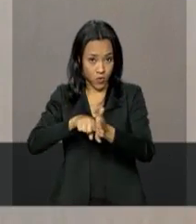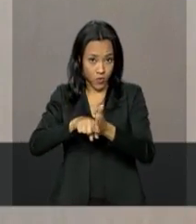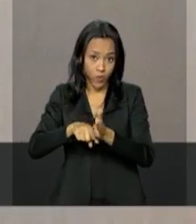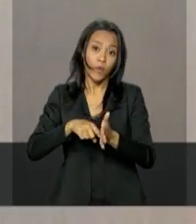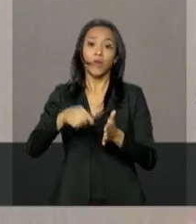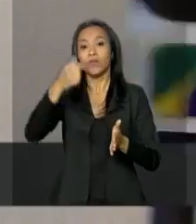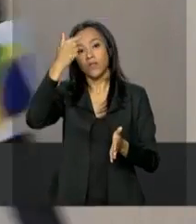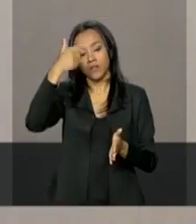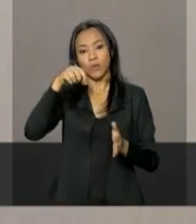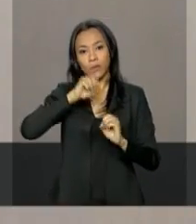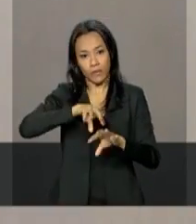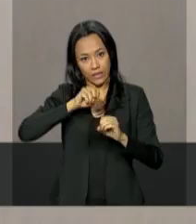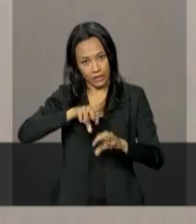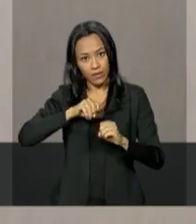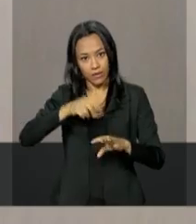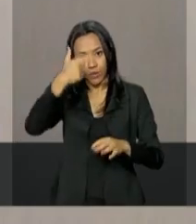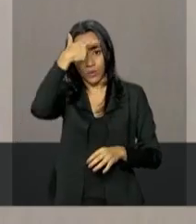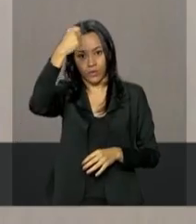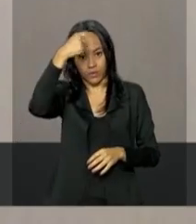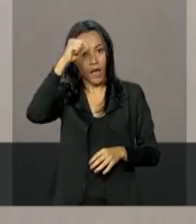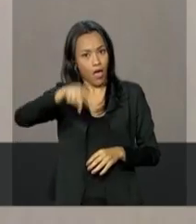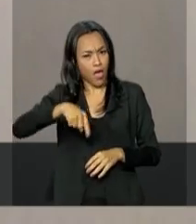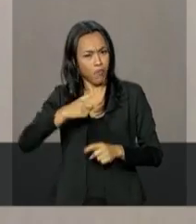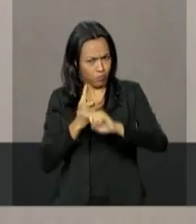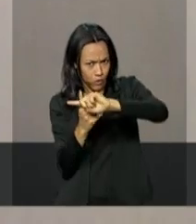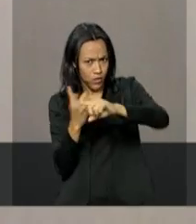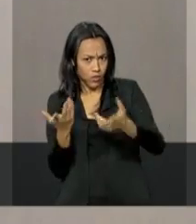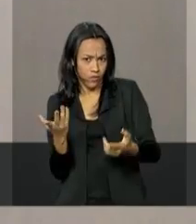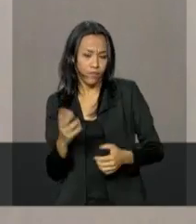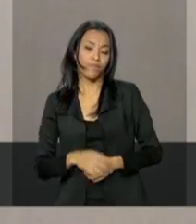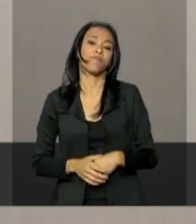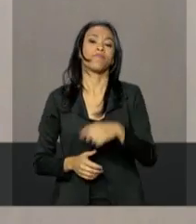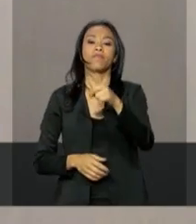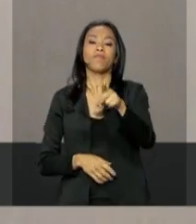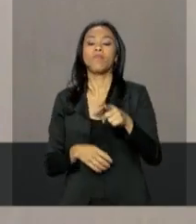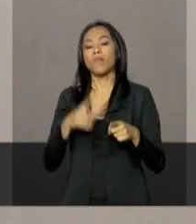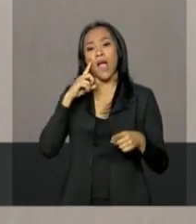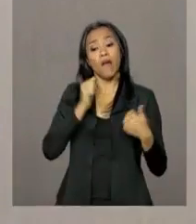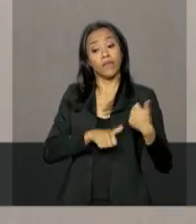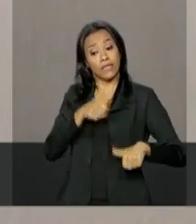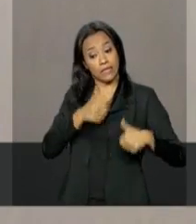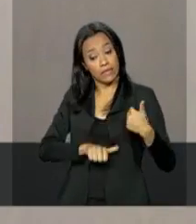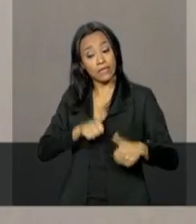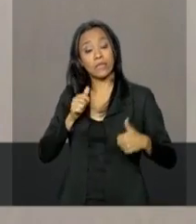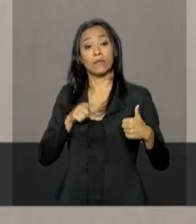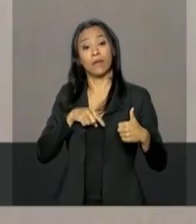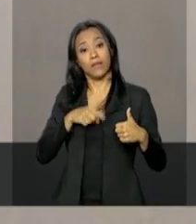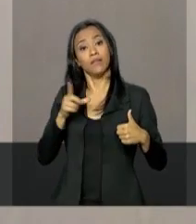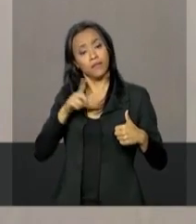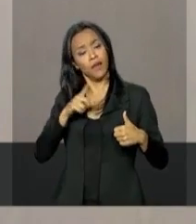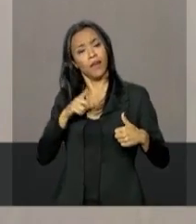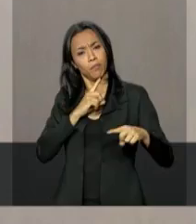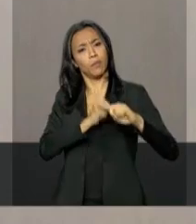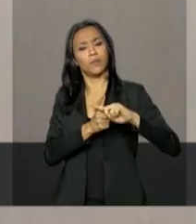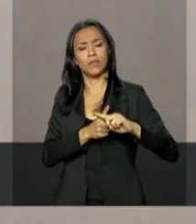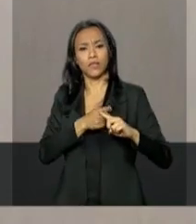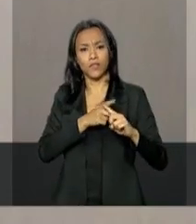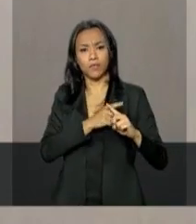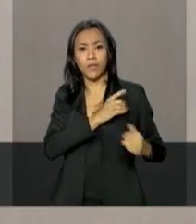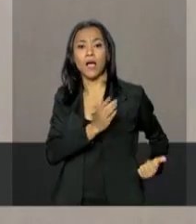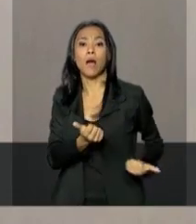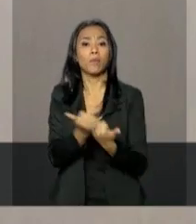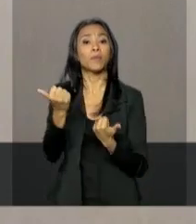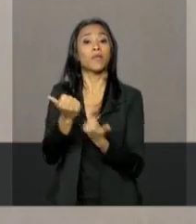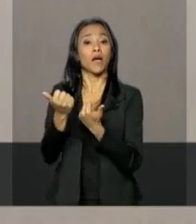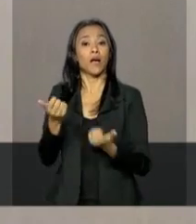2017 é positivo. Eu acho que todo diagnóstico, ele tem um efeito muito positivo nas políticas